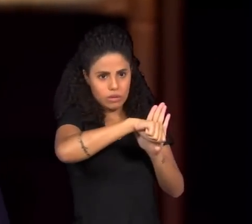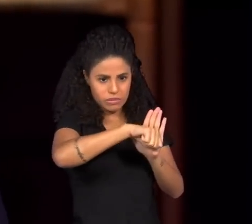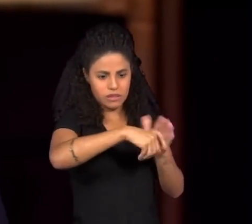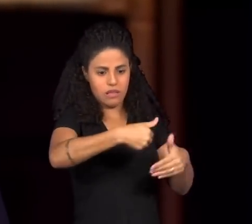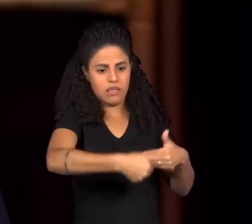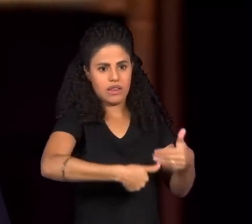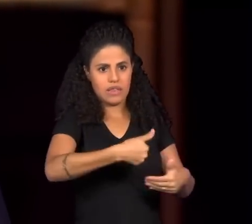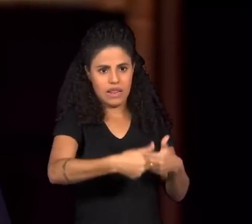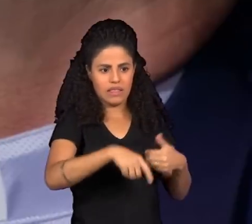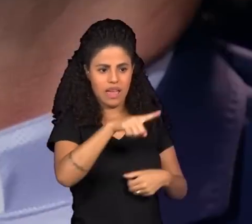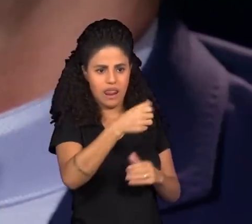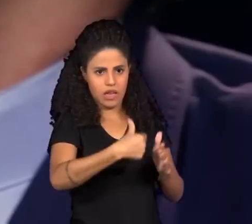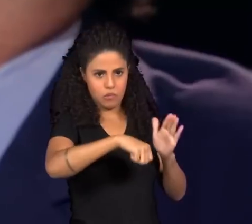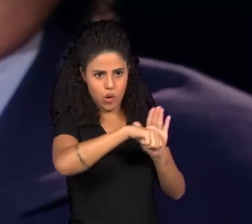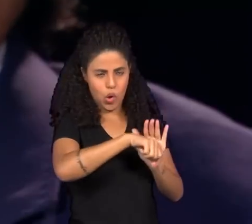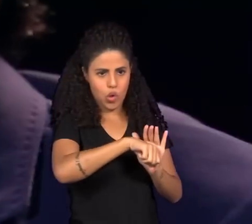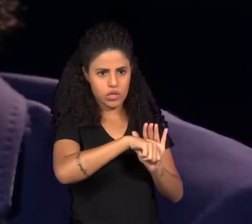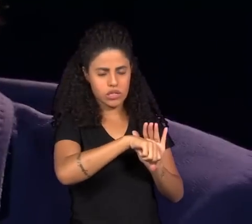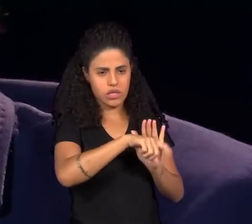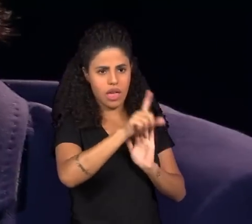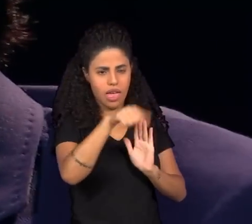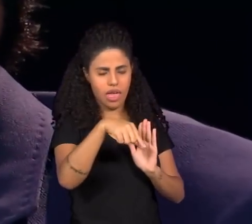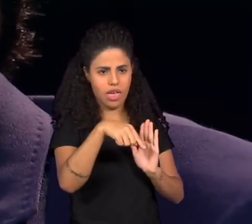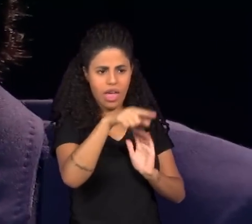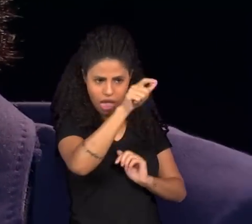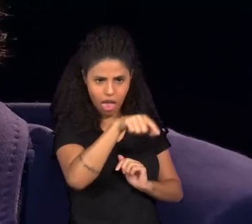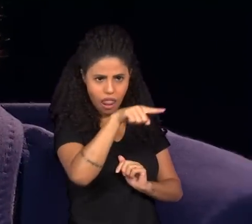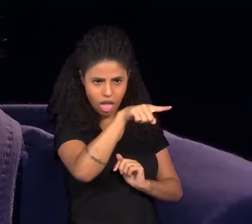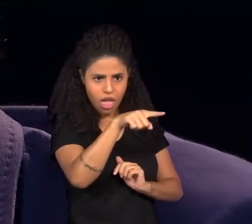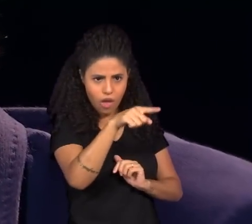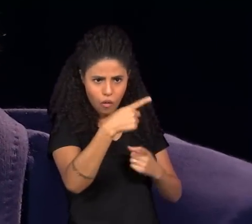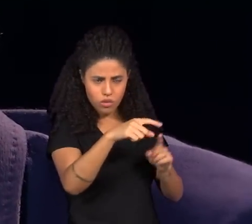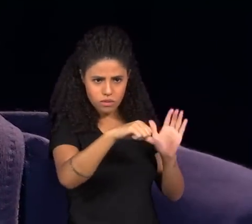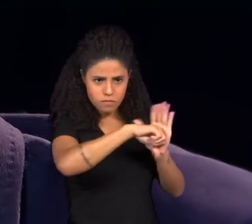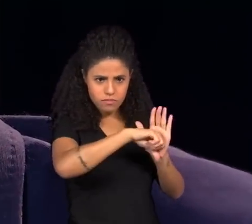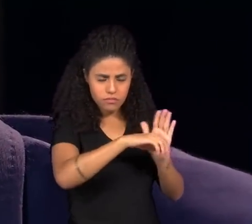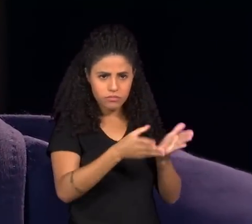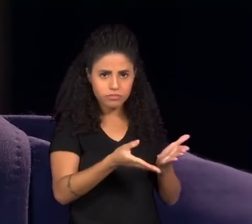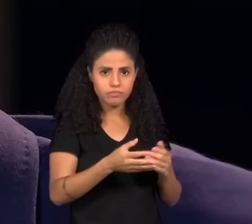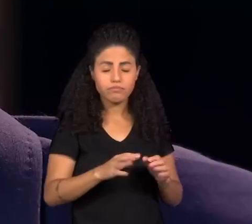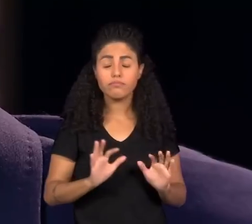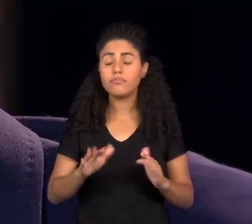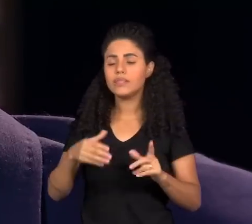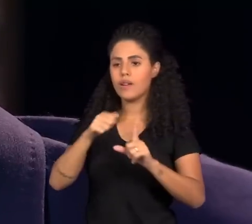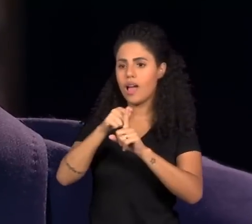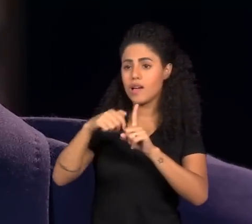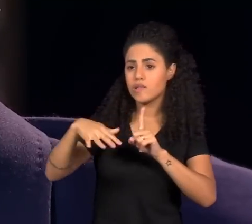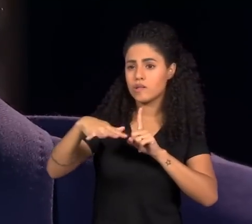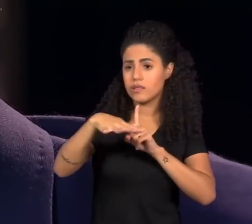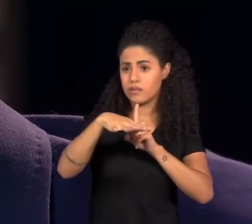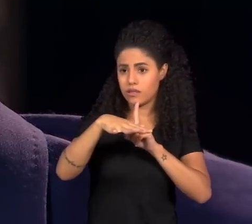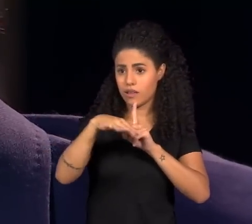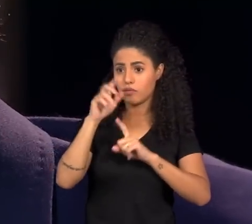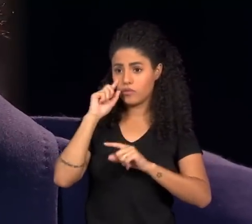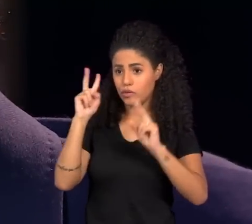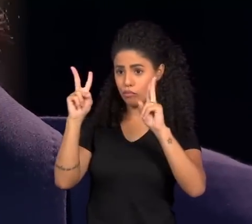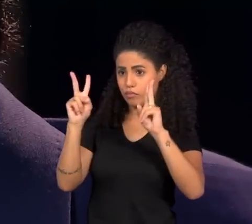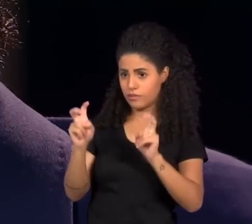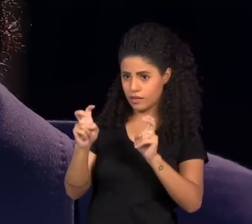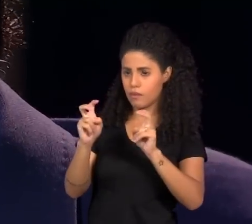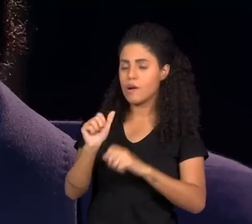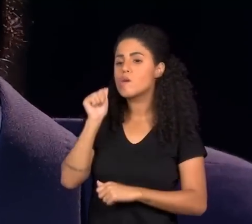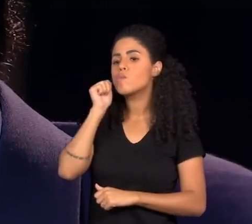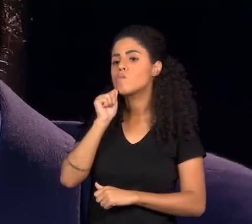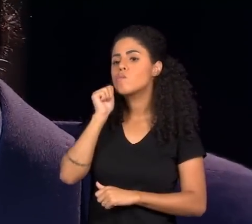tratada como criminosa? A grande luta é que a sociedade caminhe de tal forma que uma mulher